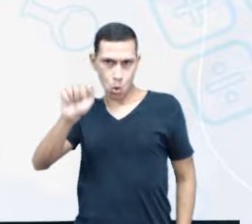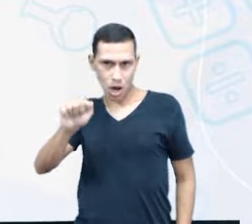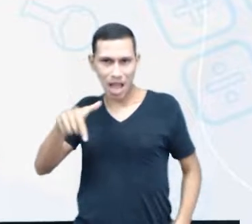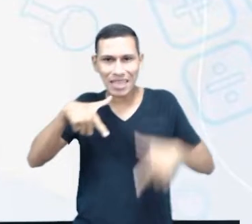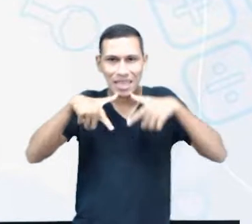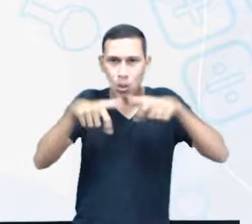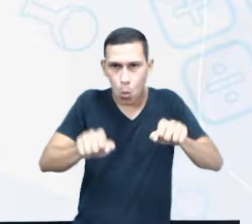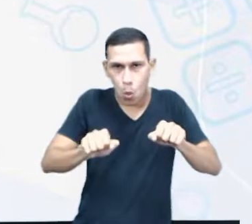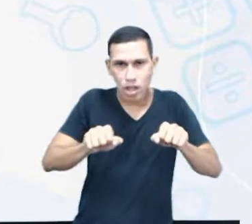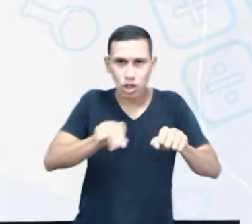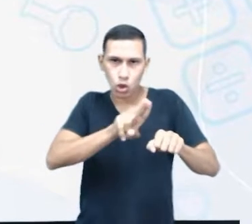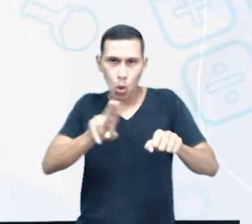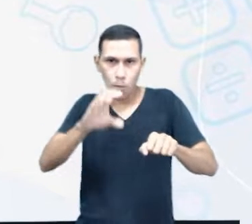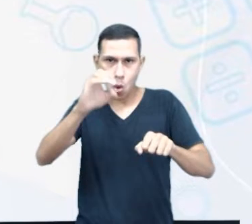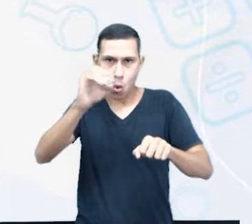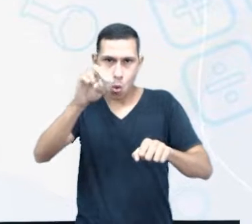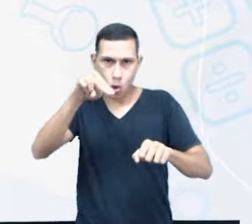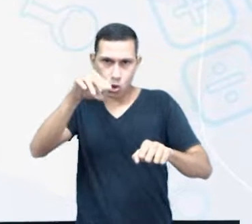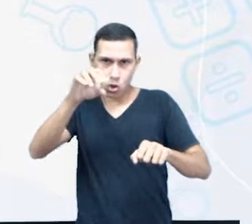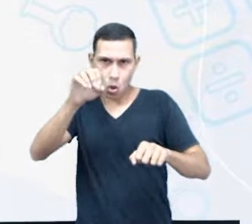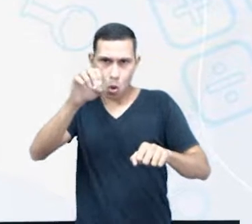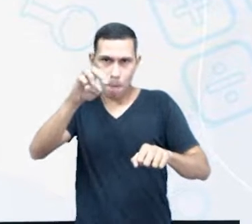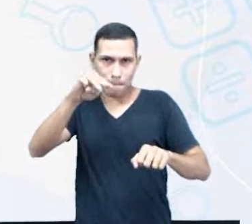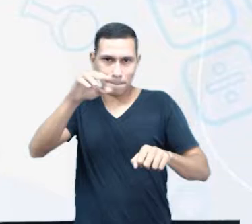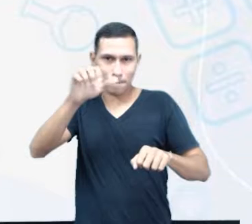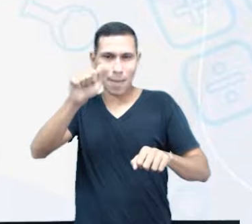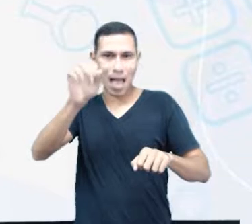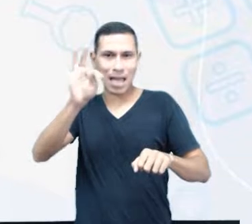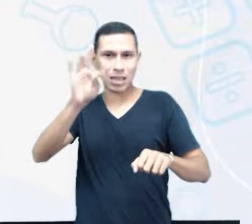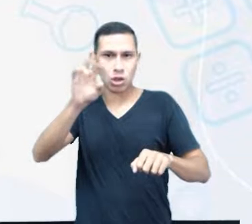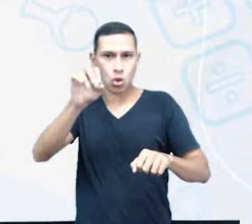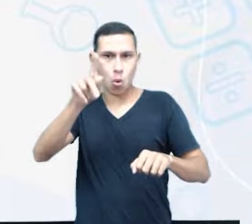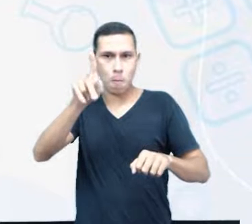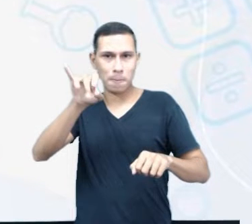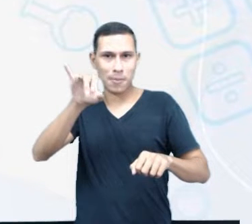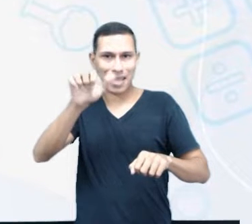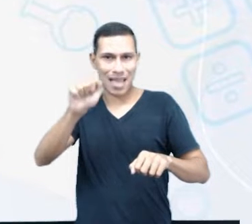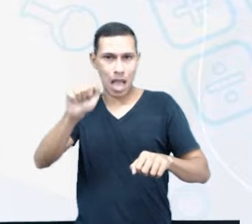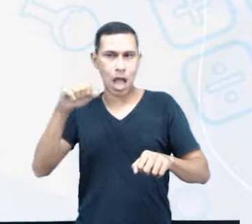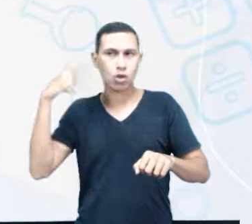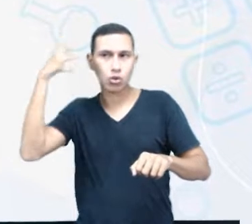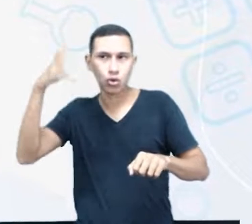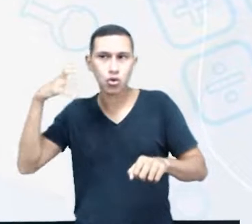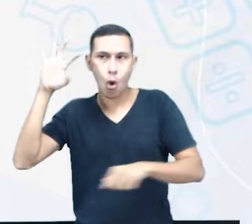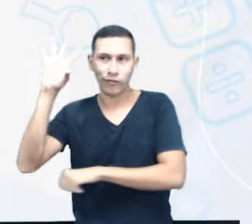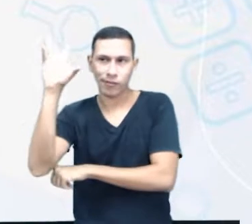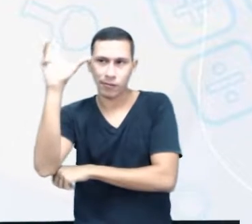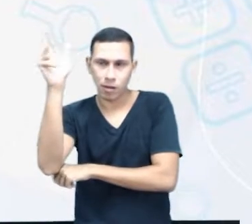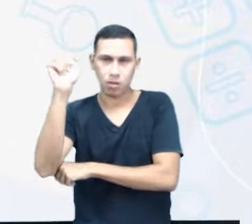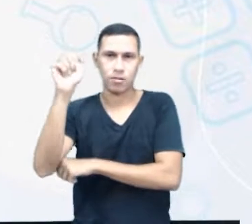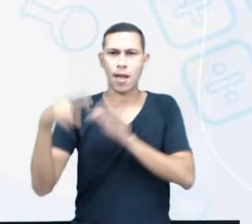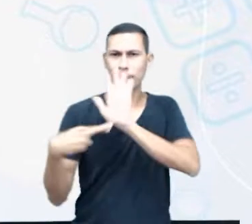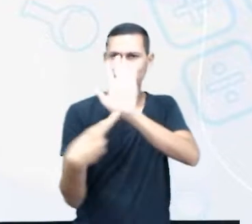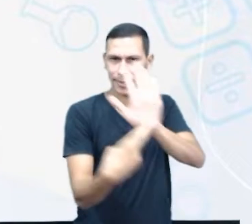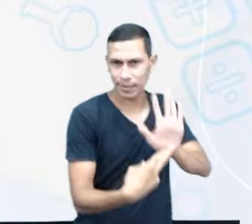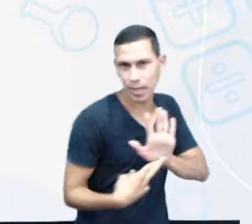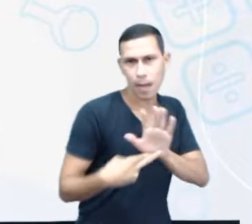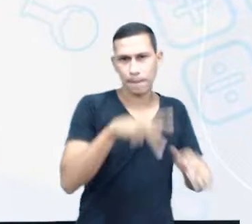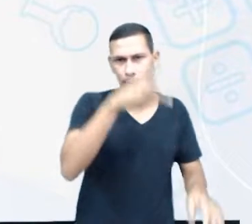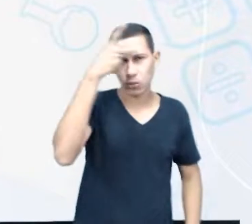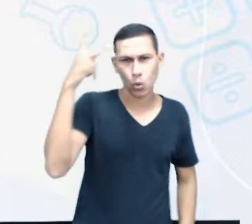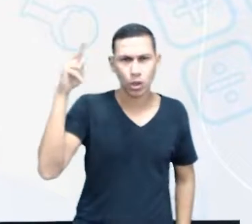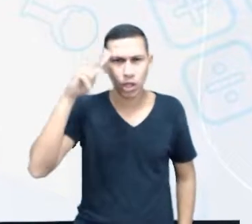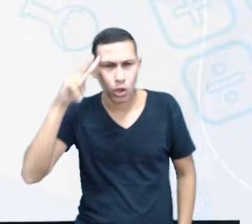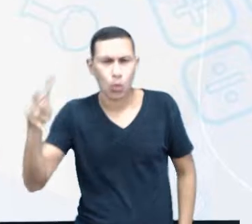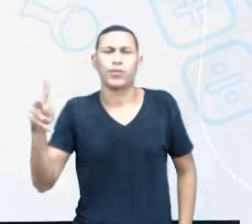onomatopeias. Vamos ler o texto junto comigo. Por que chove? Não é? E você tem aí a apresentação dos personagens Cascão e